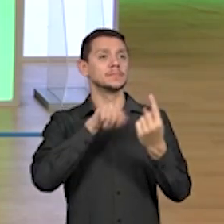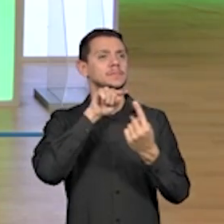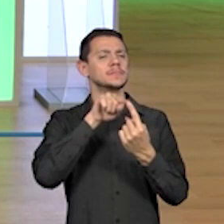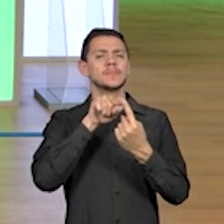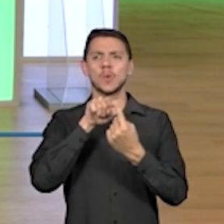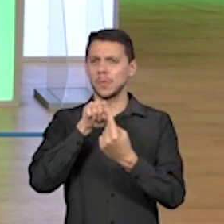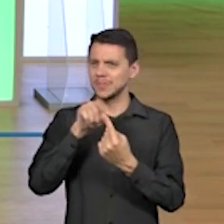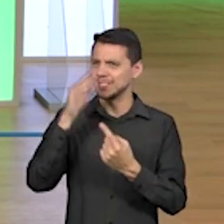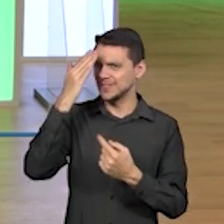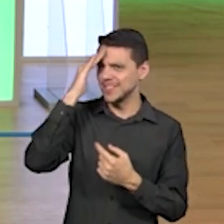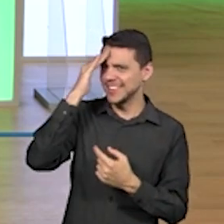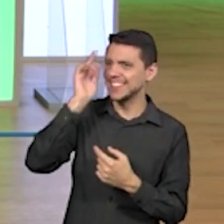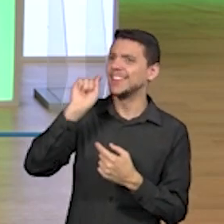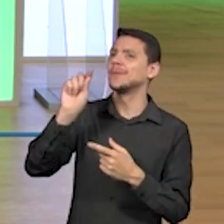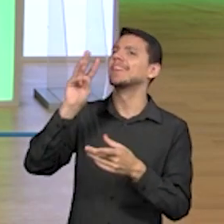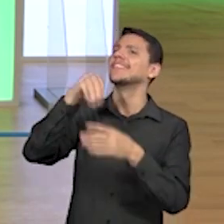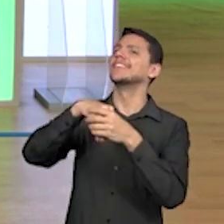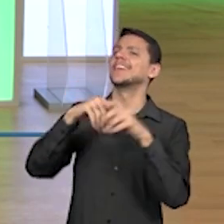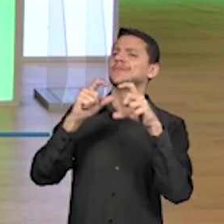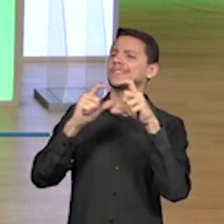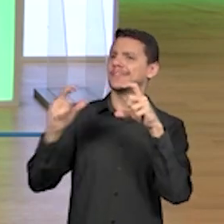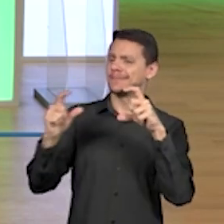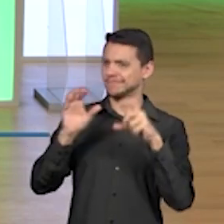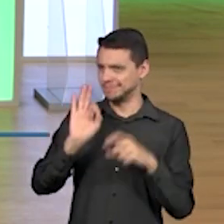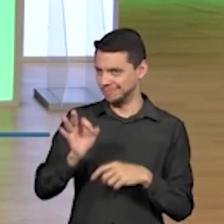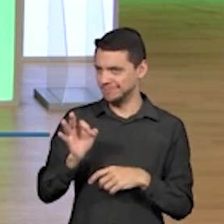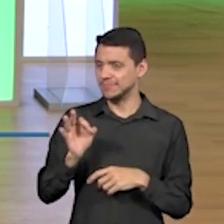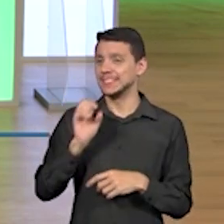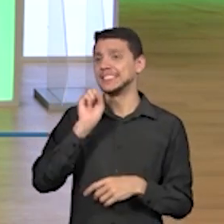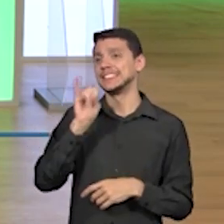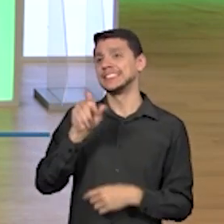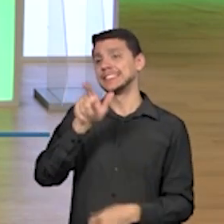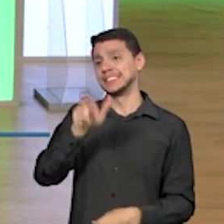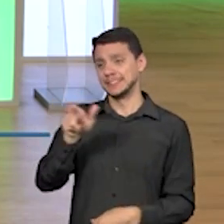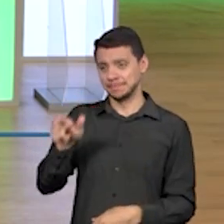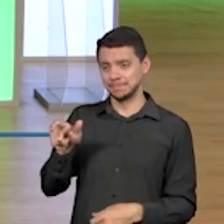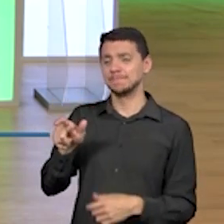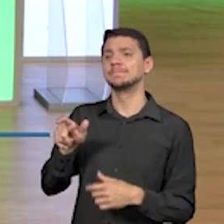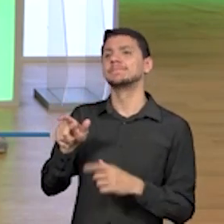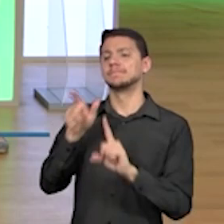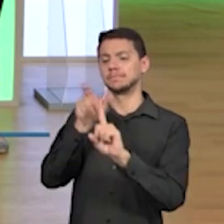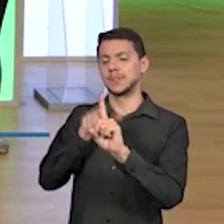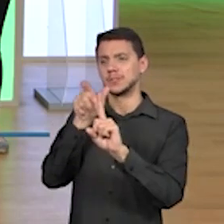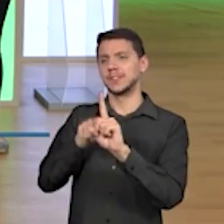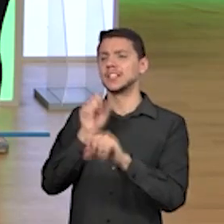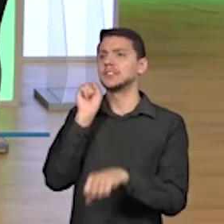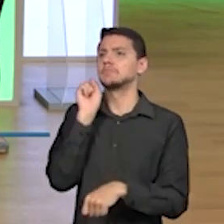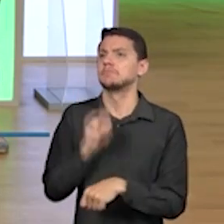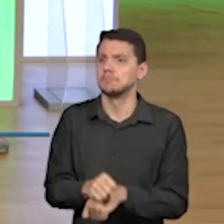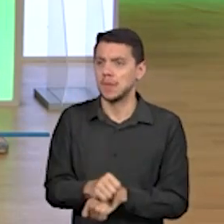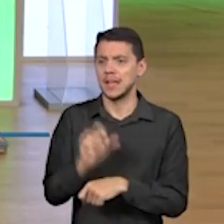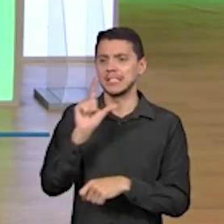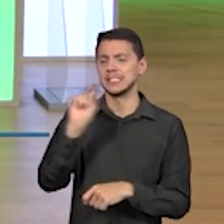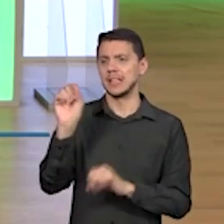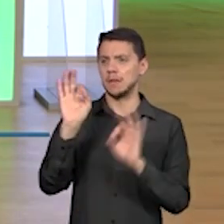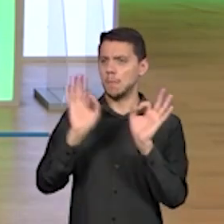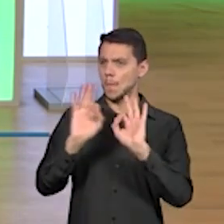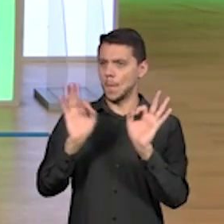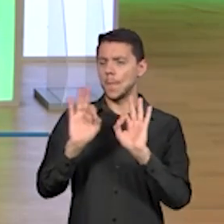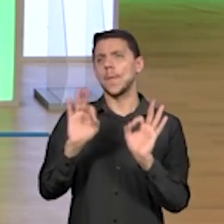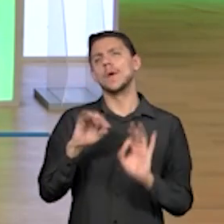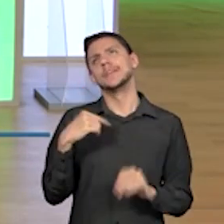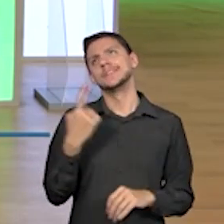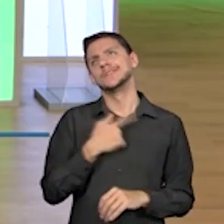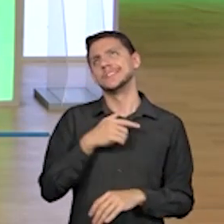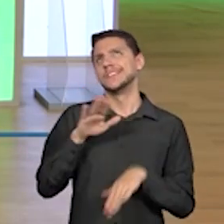está acontecendo na tirinha, né? Porque se o personagem que eu li tivesse parado, não estivesse saindo, a gente talvez não